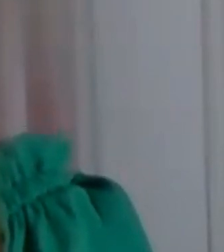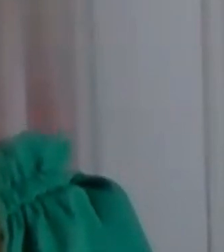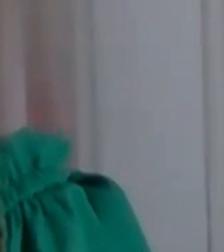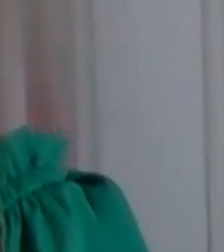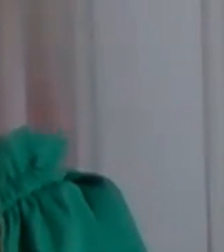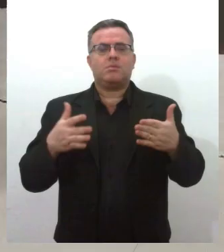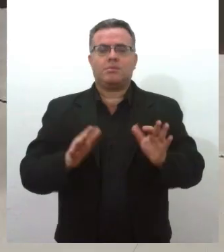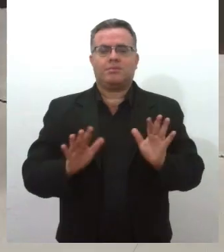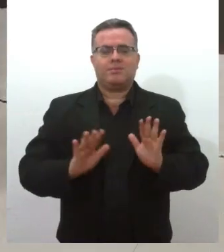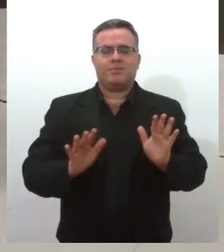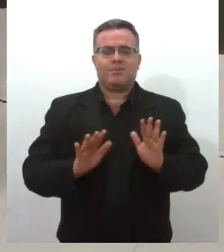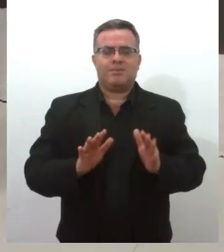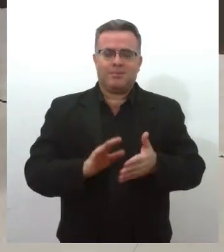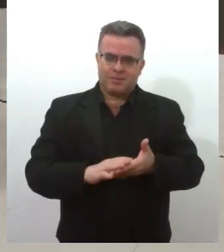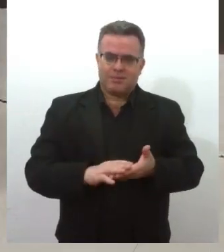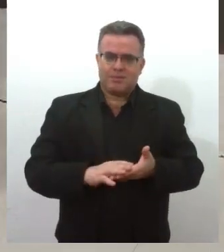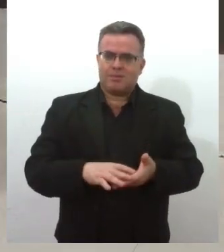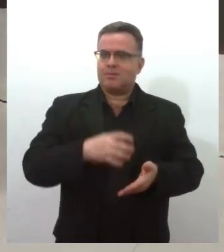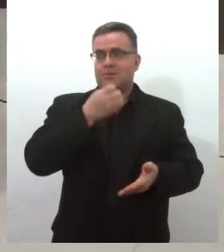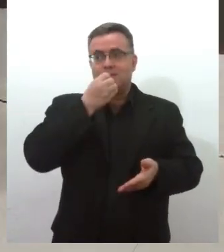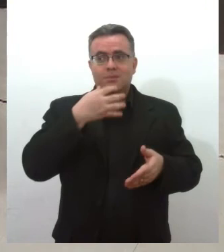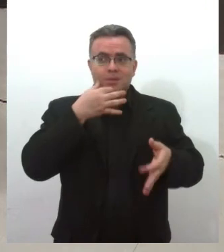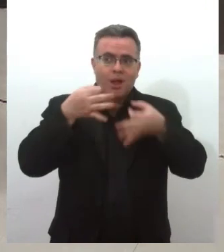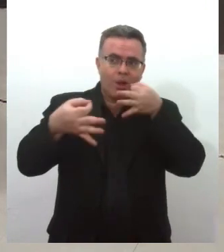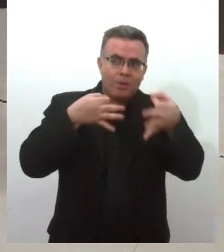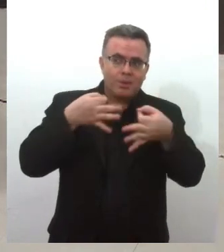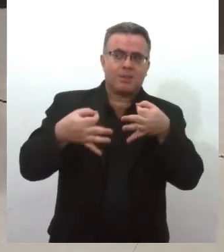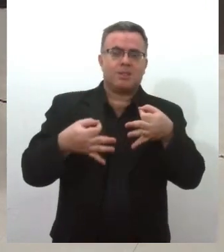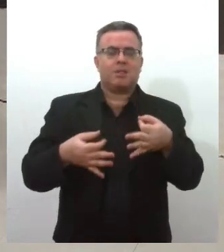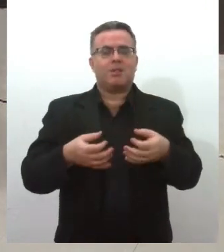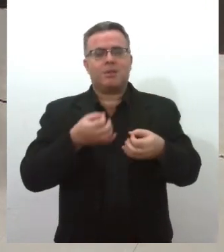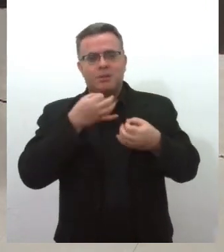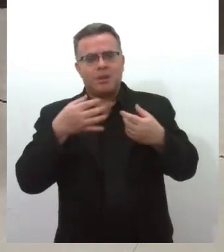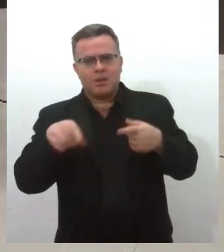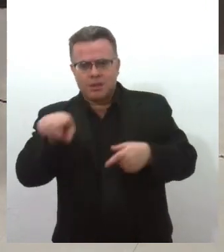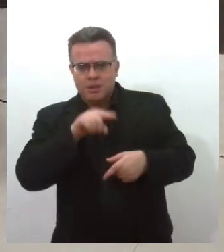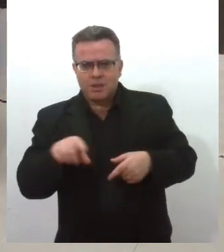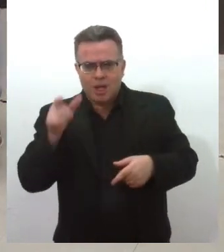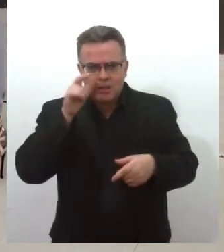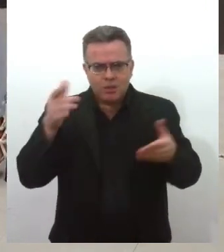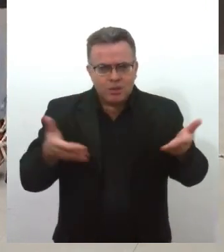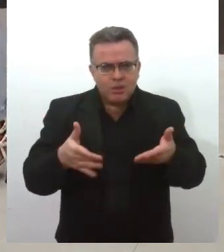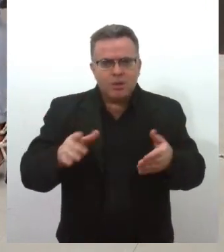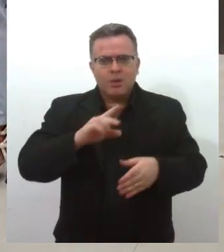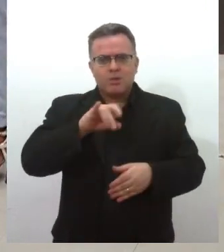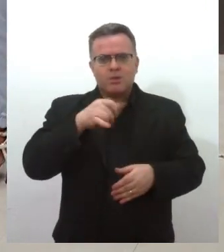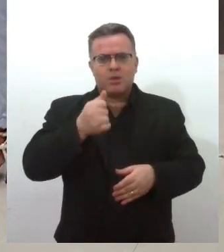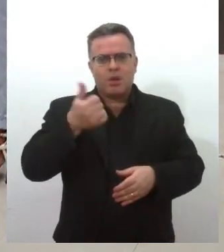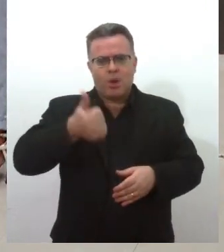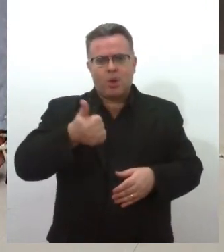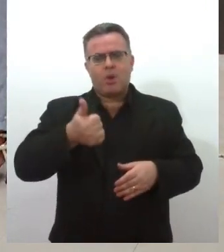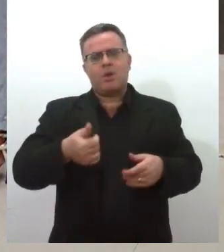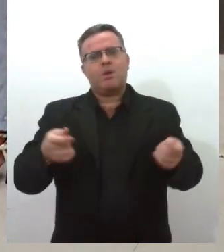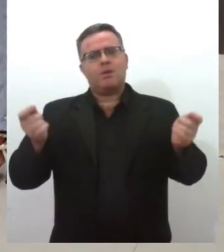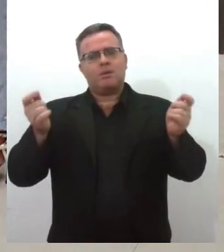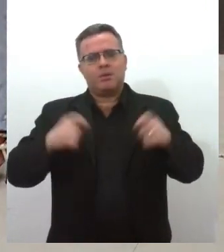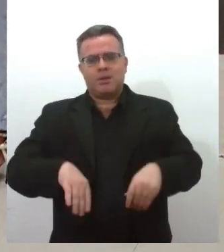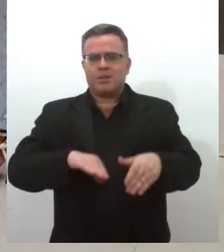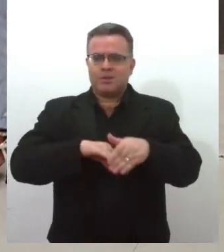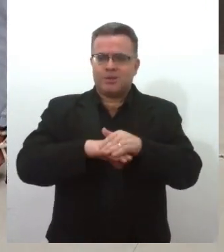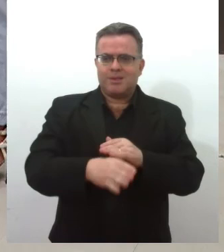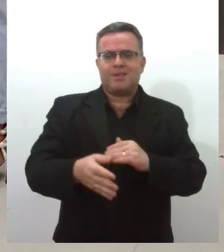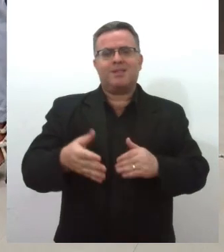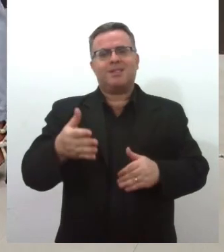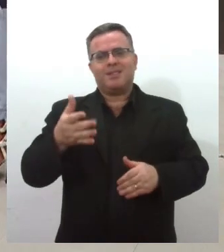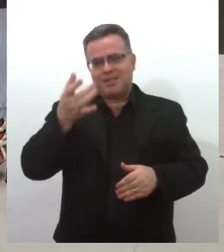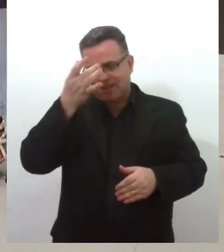grande. Pronto, então ótimas dicas, vocês que estão assistindo o nosso jornal já sabem agora, já vão ficar, né, cientes, e agora tem